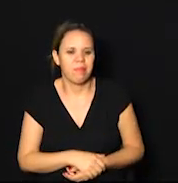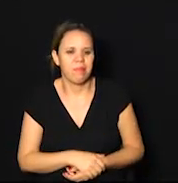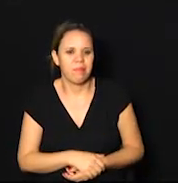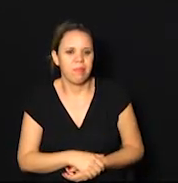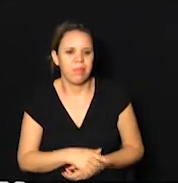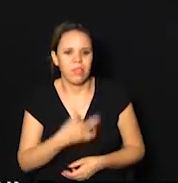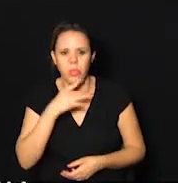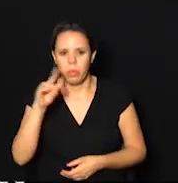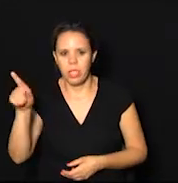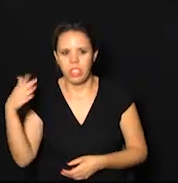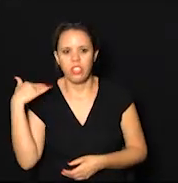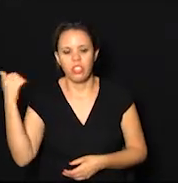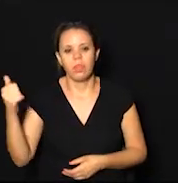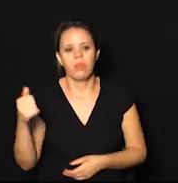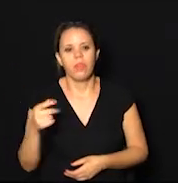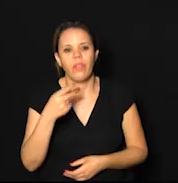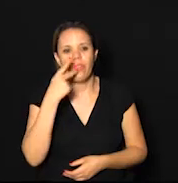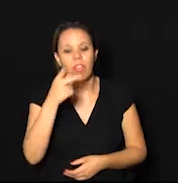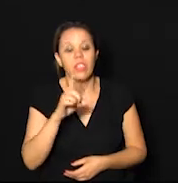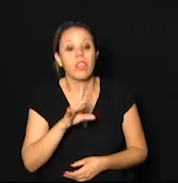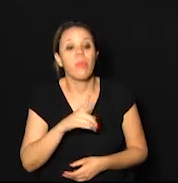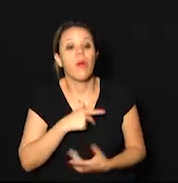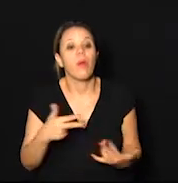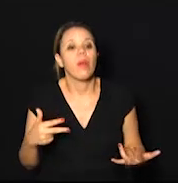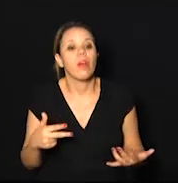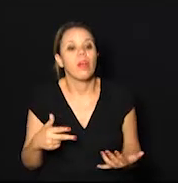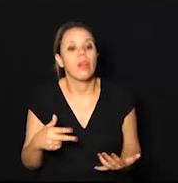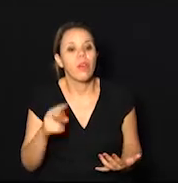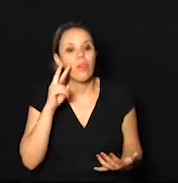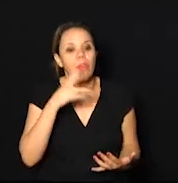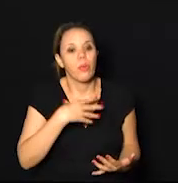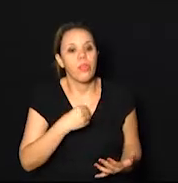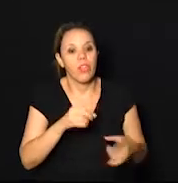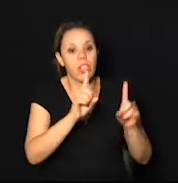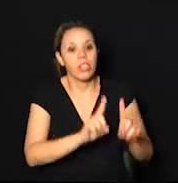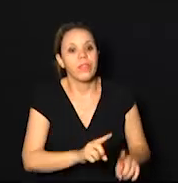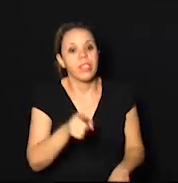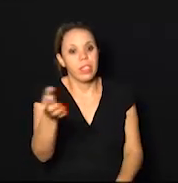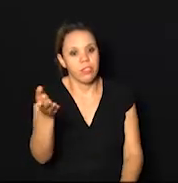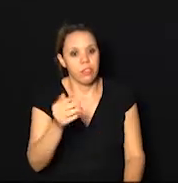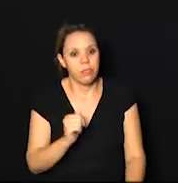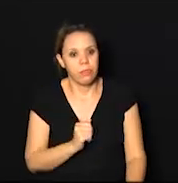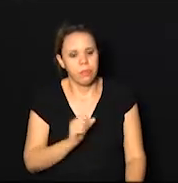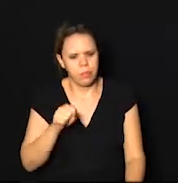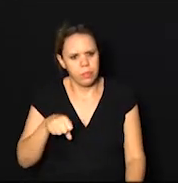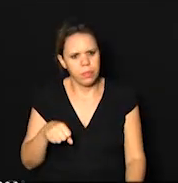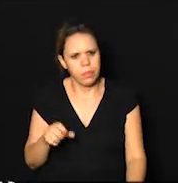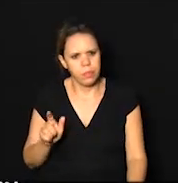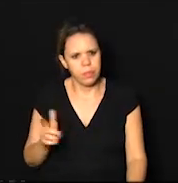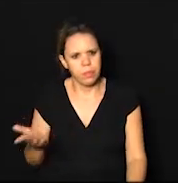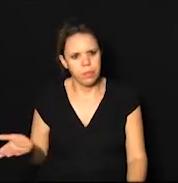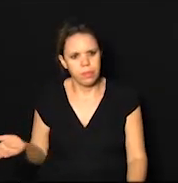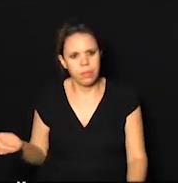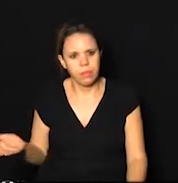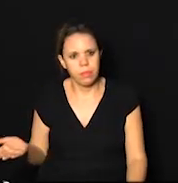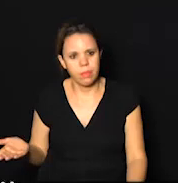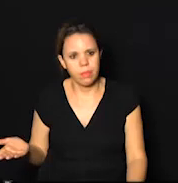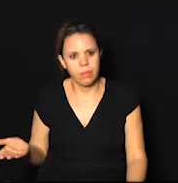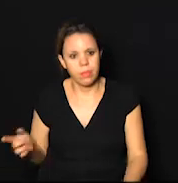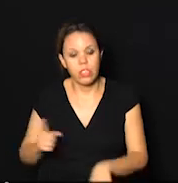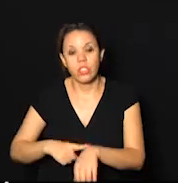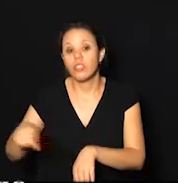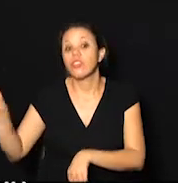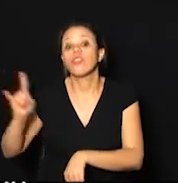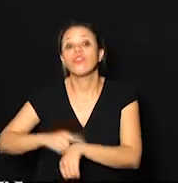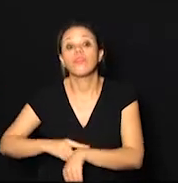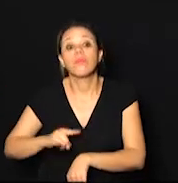e aí o pai dele chamou ele falou se viu só que uma coisa você vê que o meu filho é um deficiente e sim na